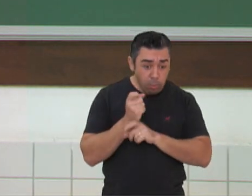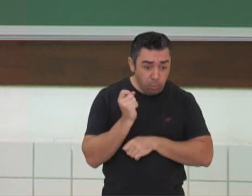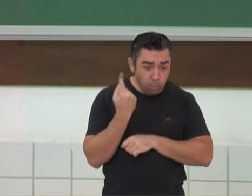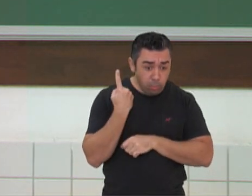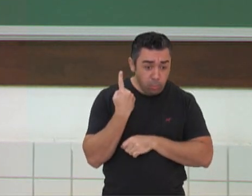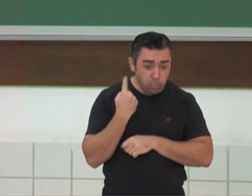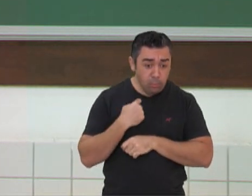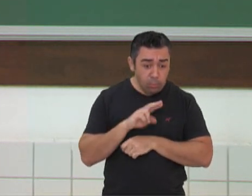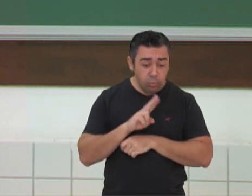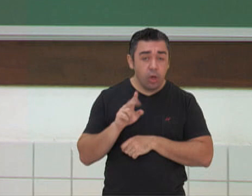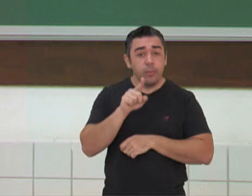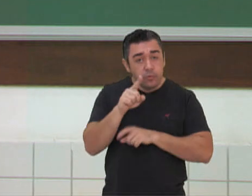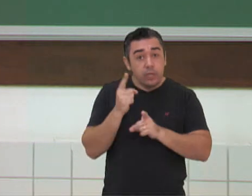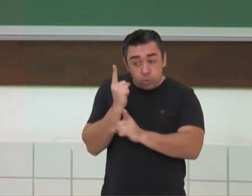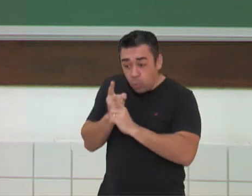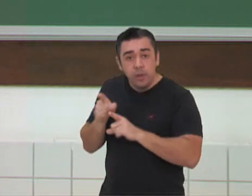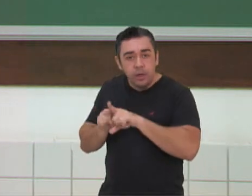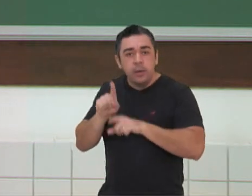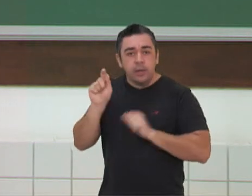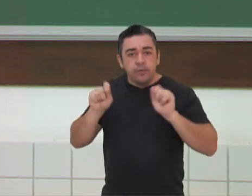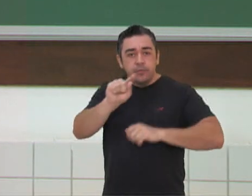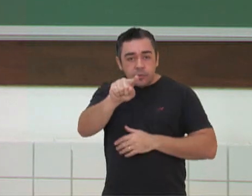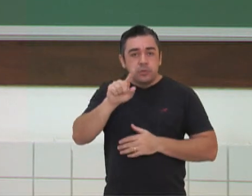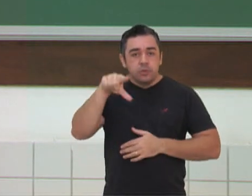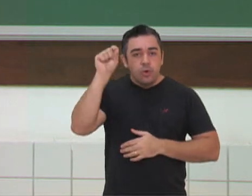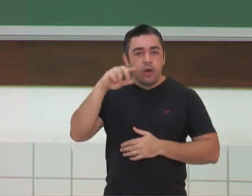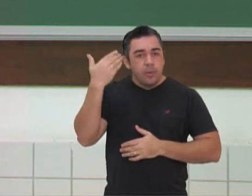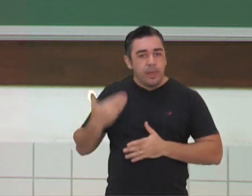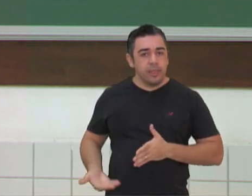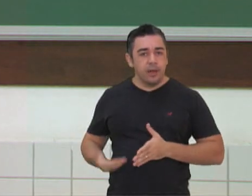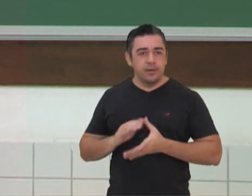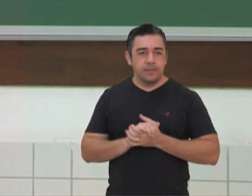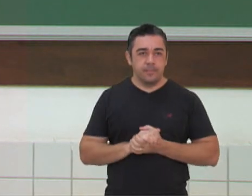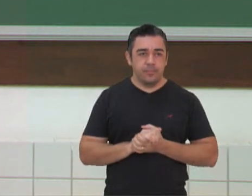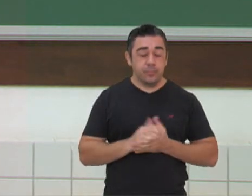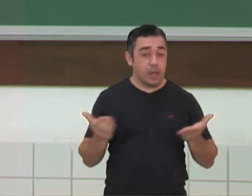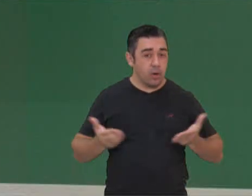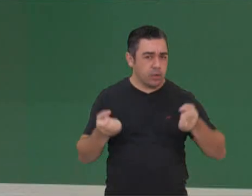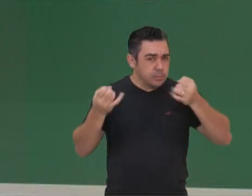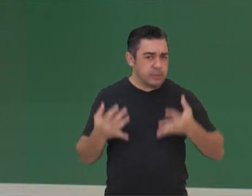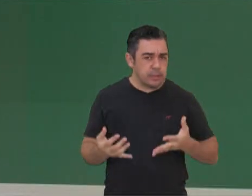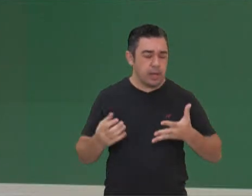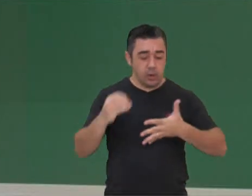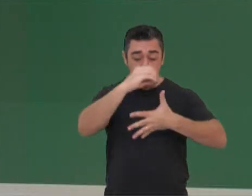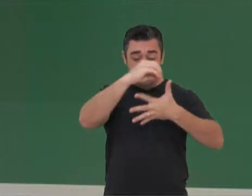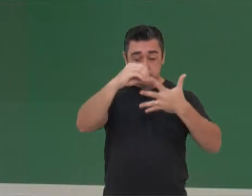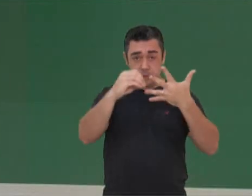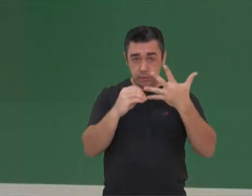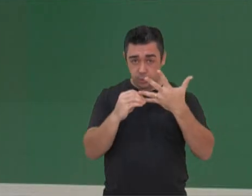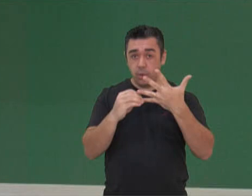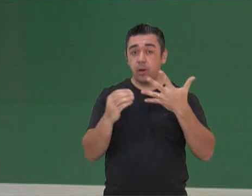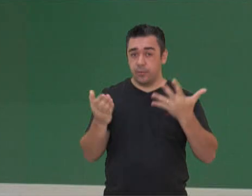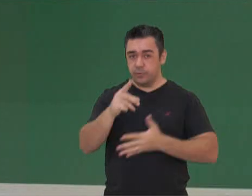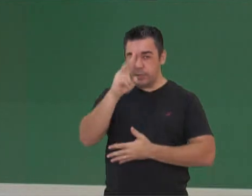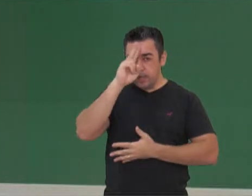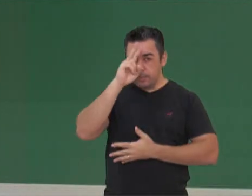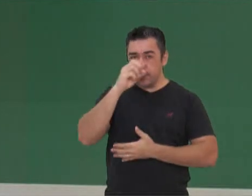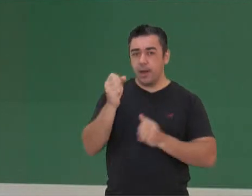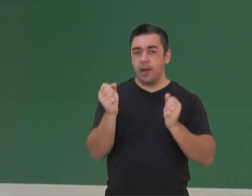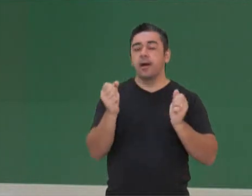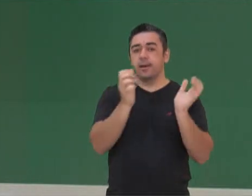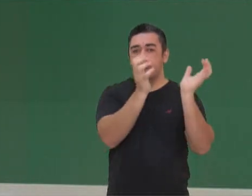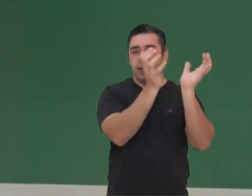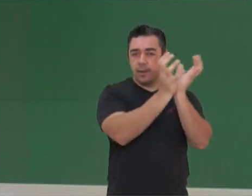vocês podem escolher quem vão homenagear. Próximo aqui, gente, a gente vai falar um pouquinho, bem rapidinho, dos 5 reinos para vocês lembrarem as